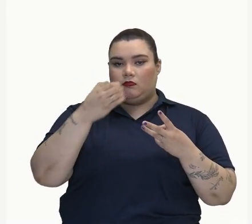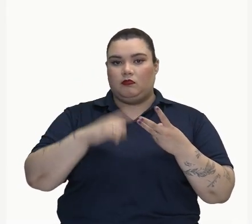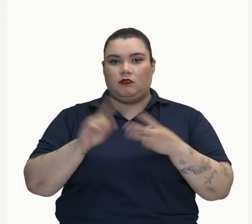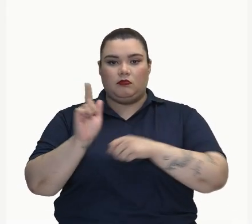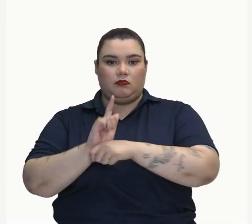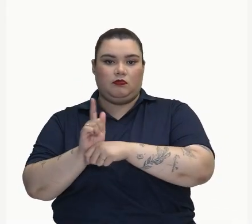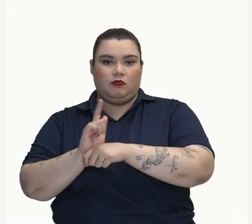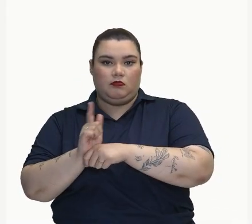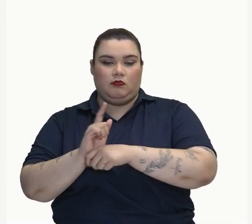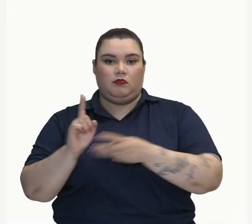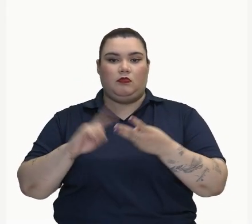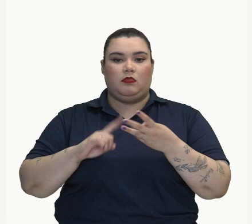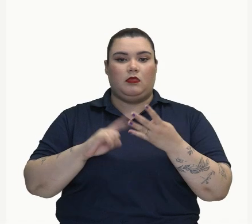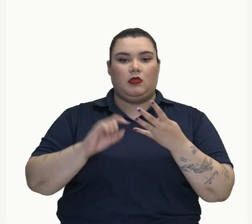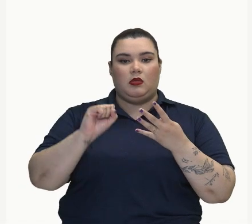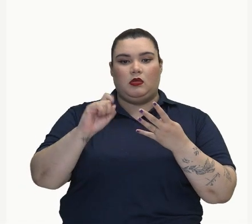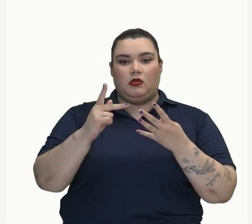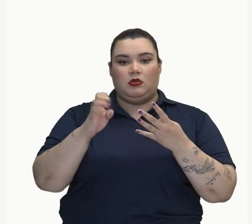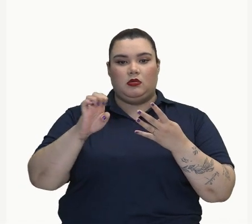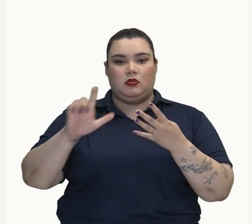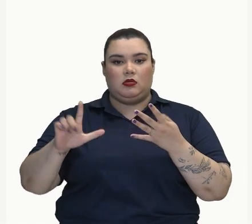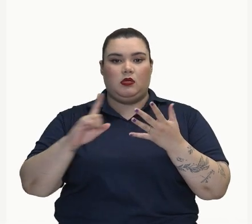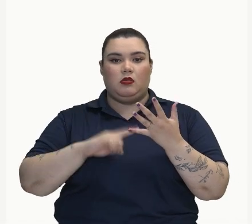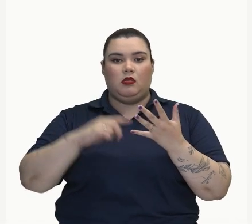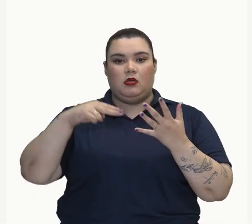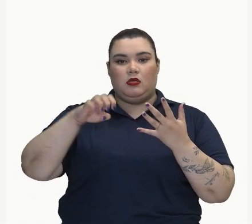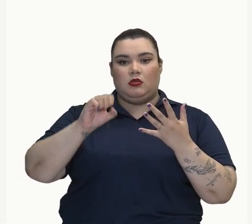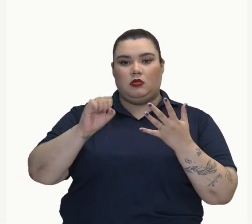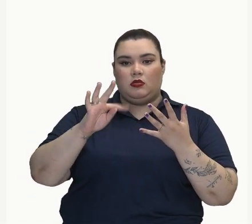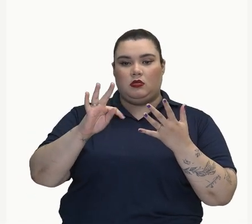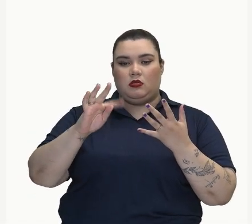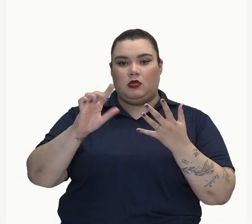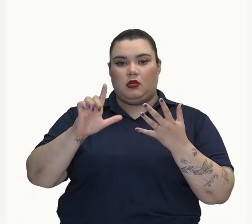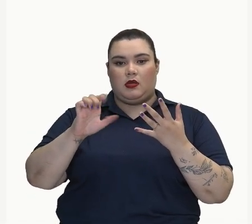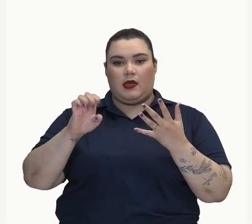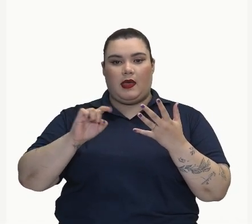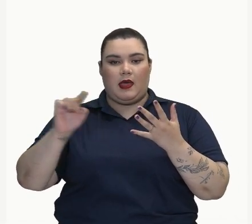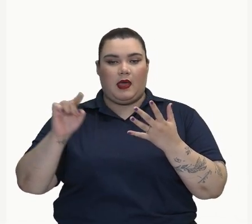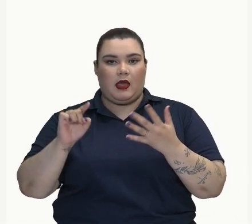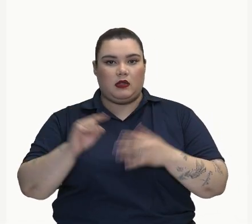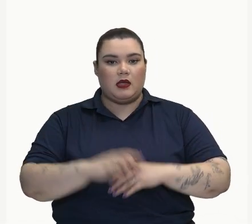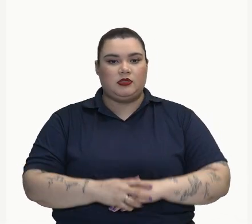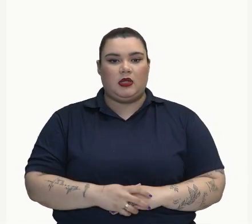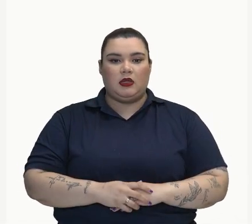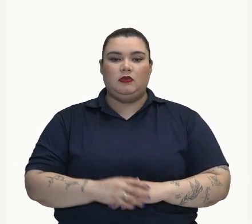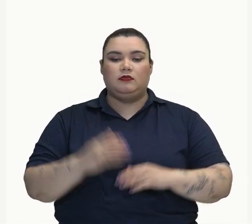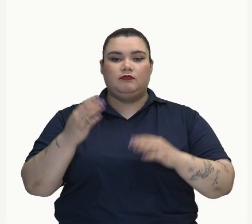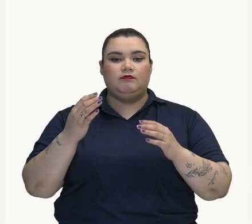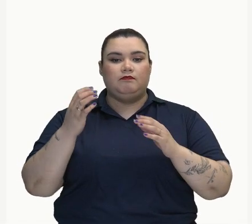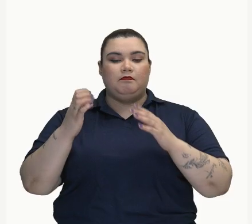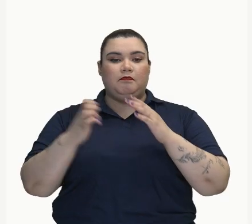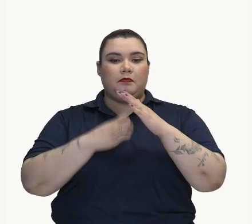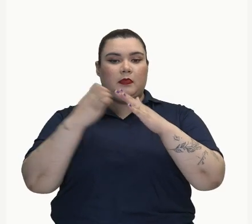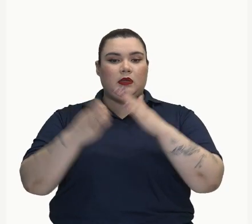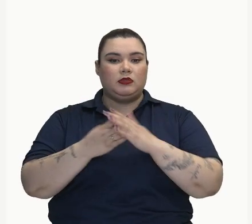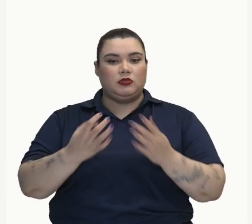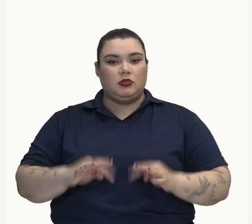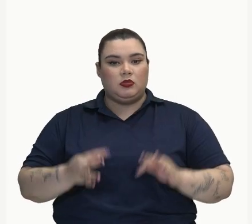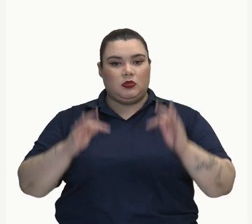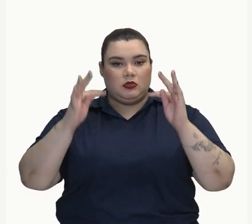a Google, a Shell, a Nestlé, por exemplo. Então, temos aí empresas de tecnologia, de alimentação,